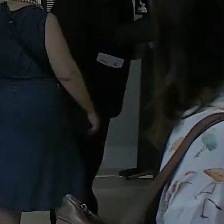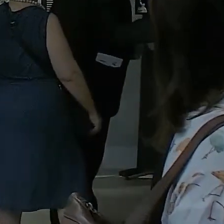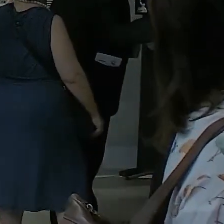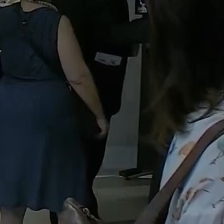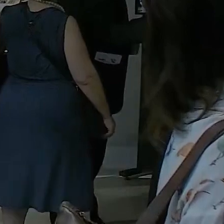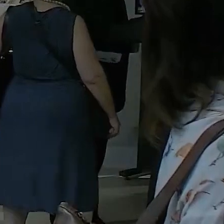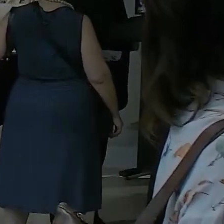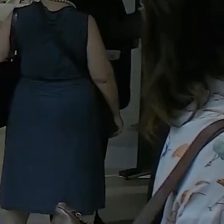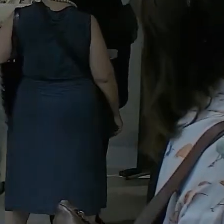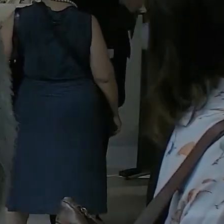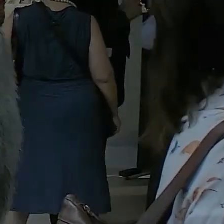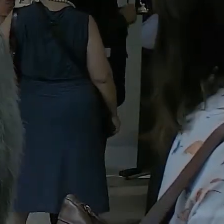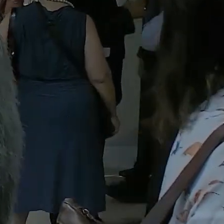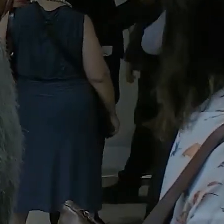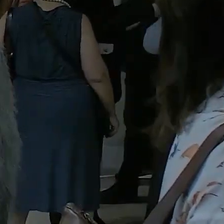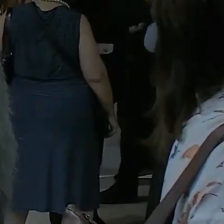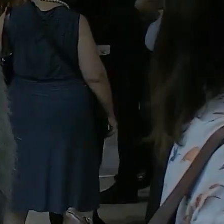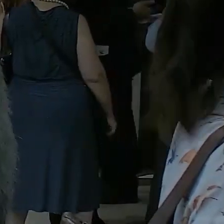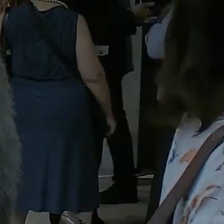Foi.